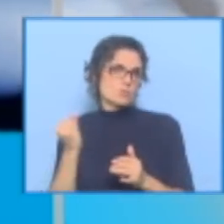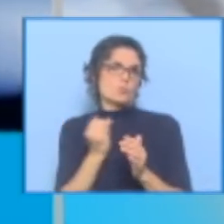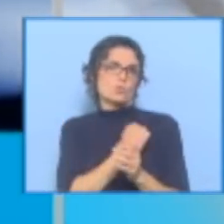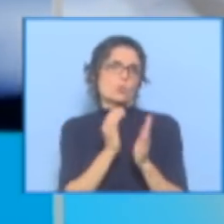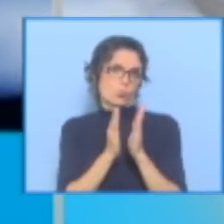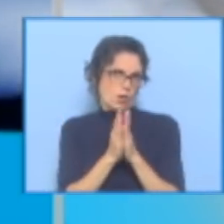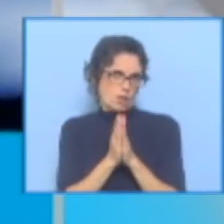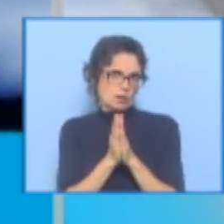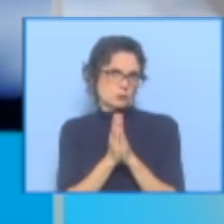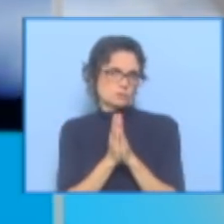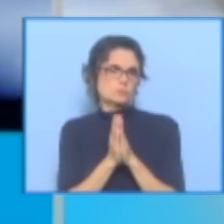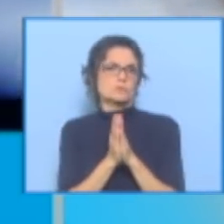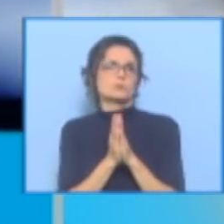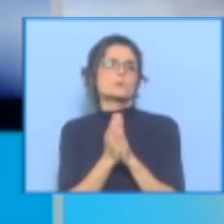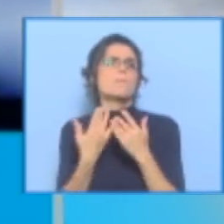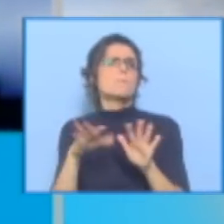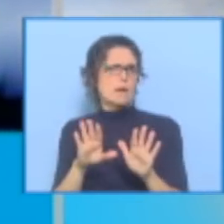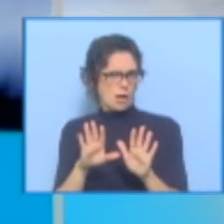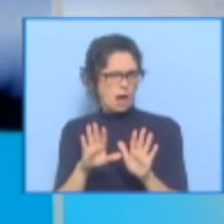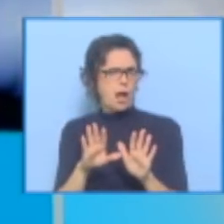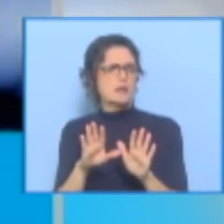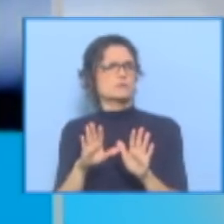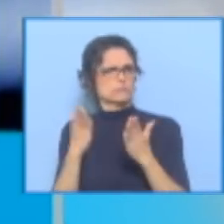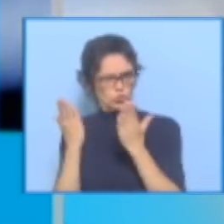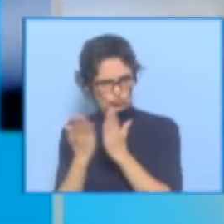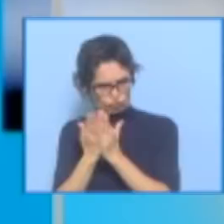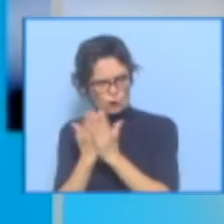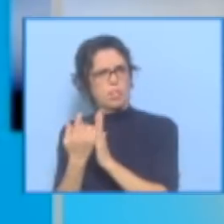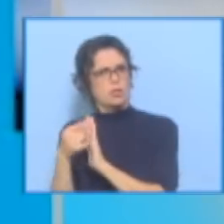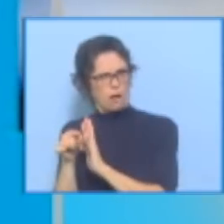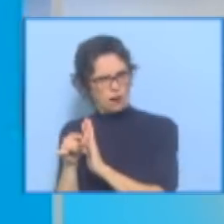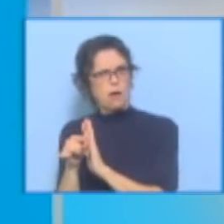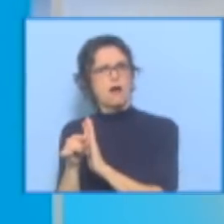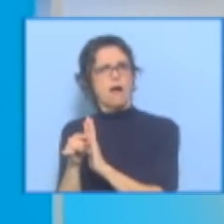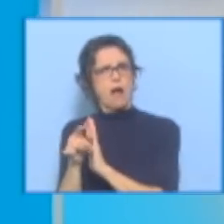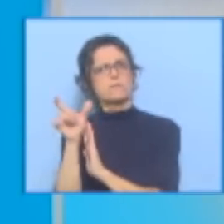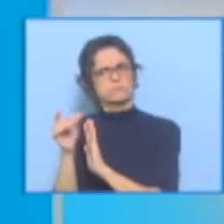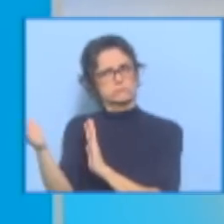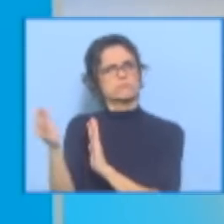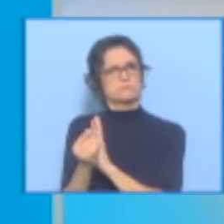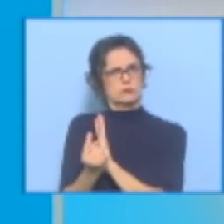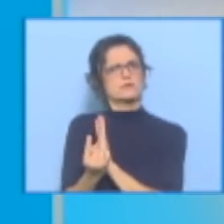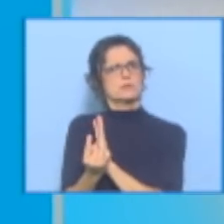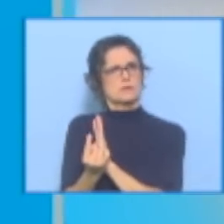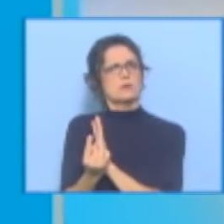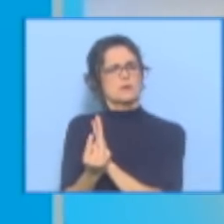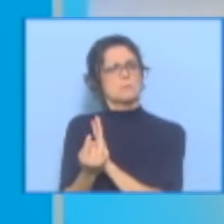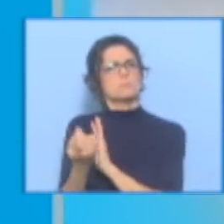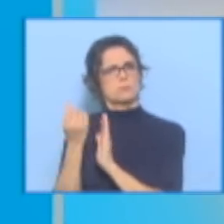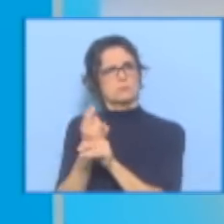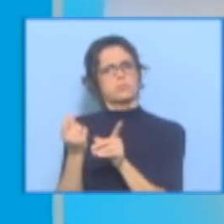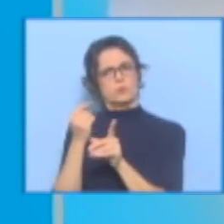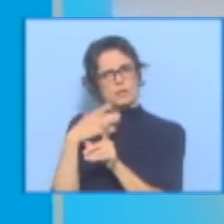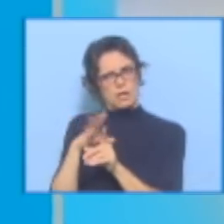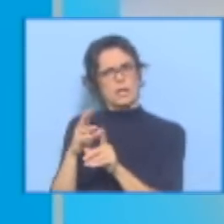mas existem também alunos que têm esta curiosidade e vêm para o curso de Teologia para aprofundar as